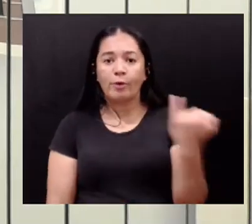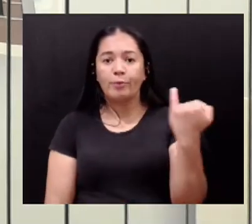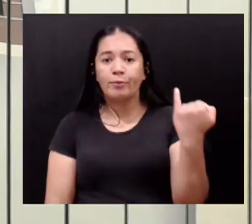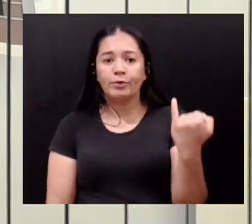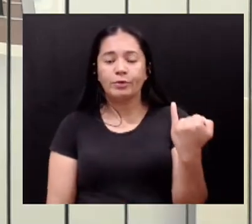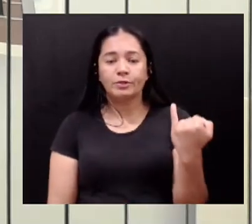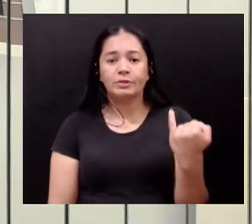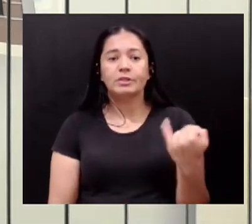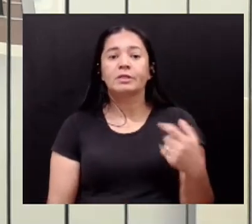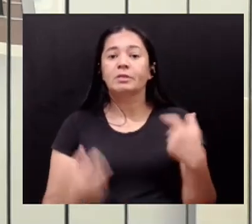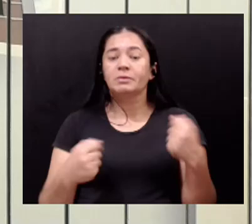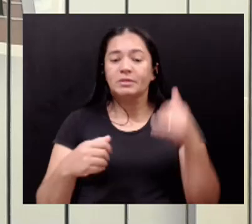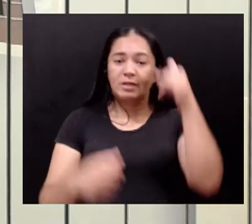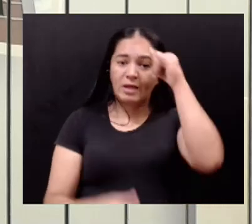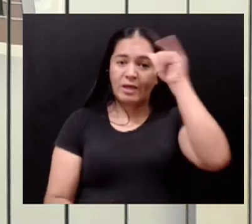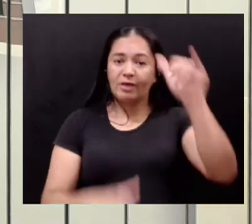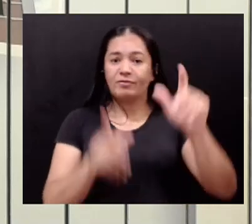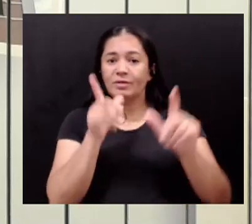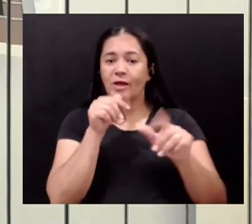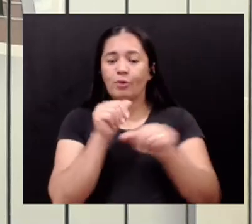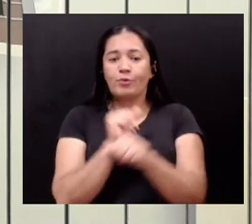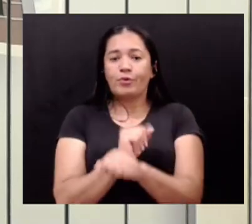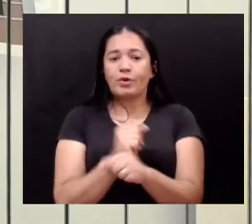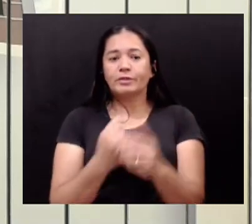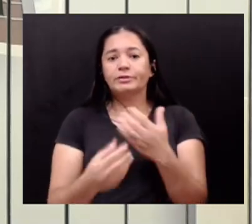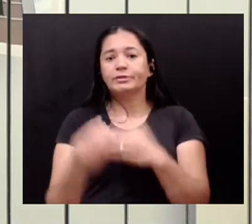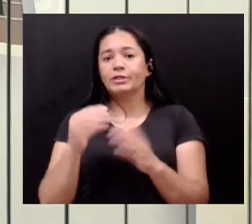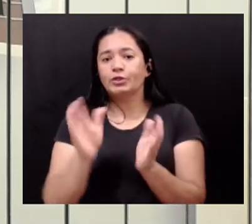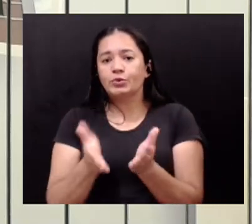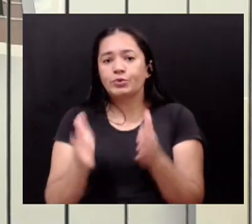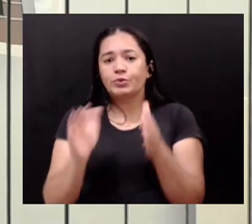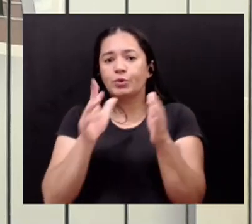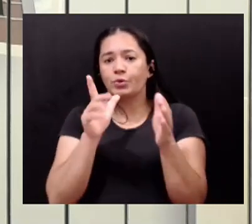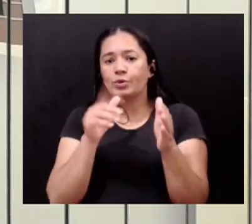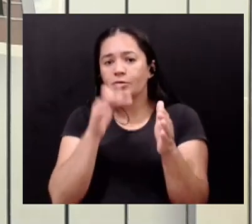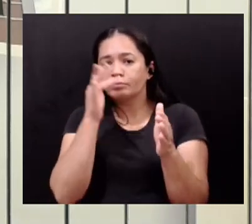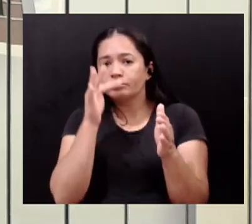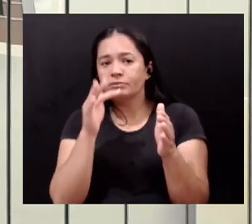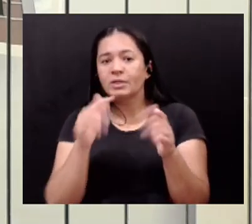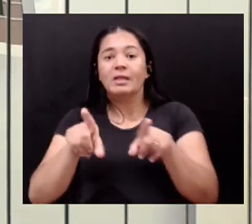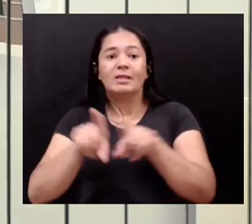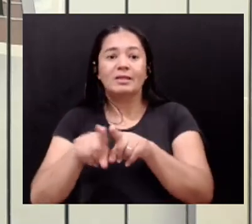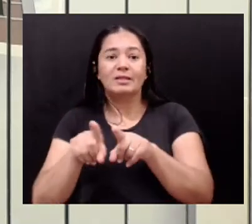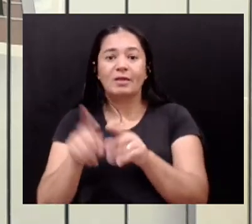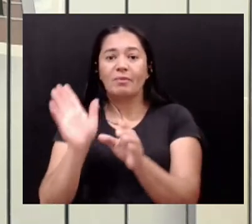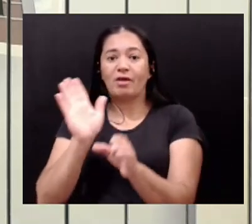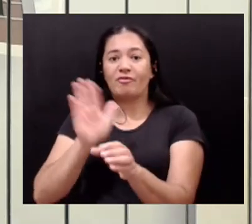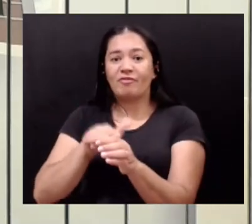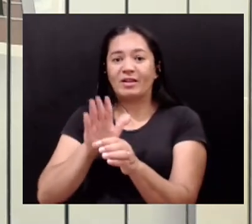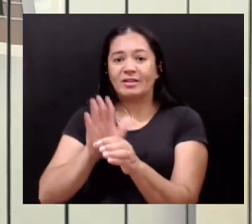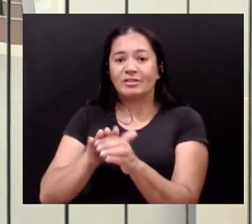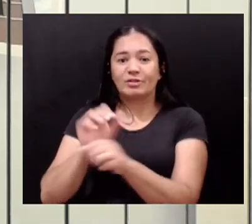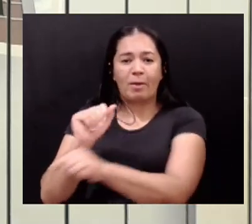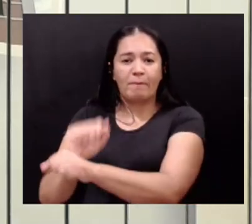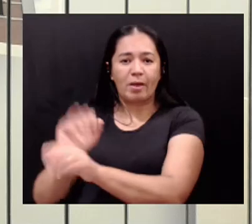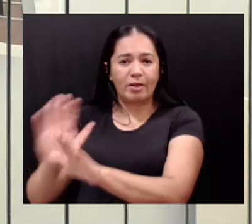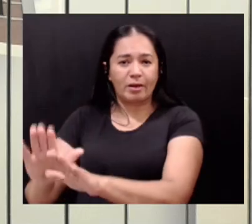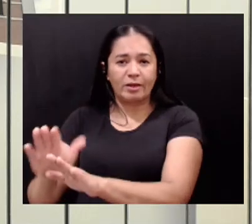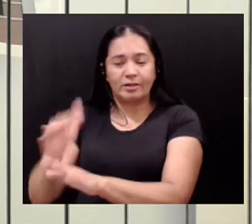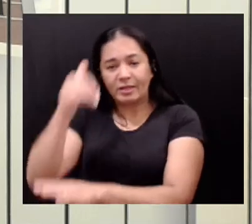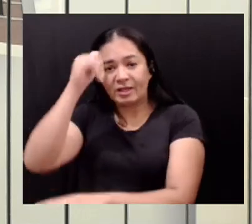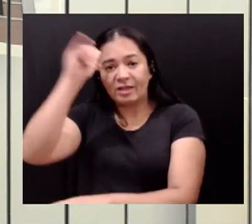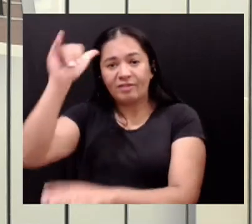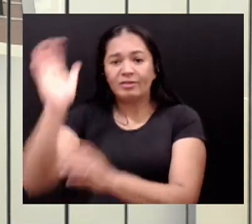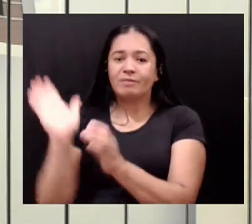água parada no vaso de planta, vaso sanitário que não está sendo utilizado, deixar com a tampa fechada.